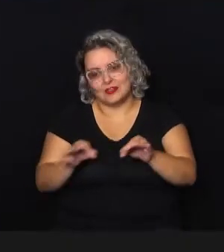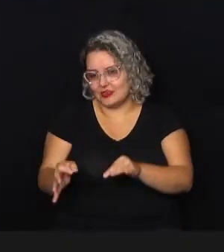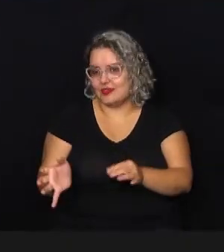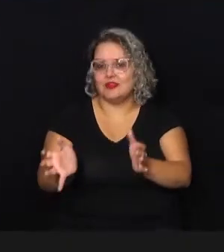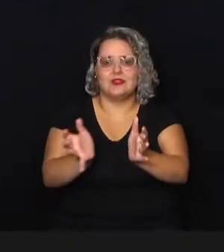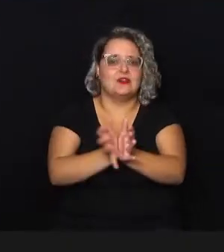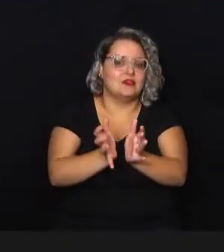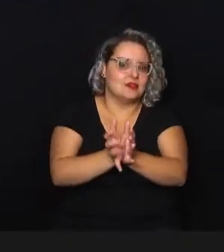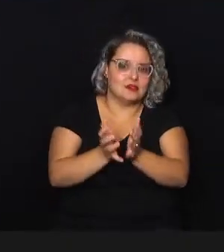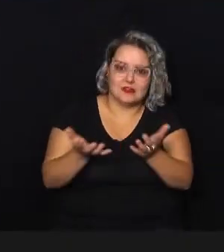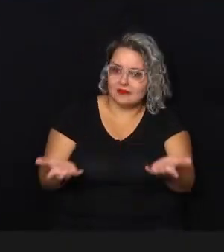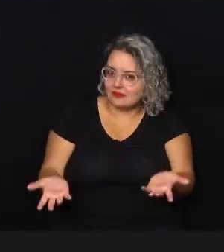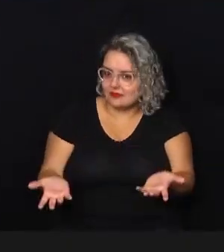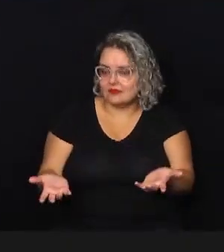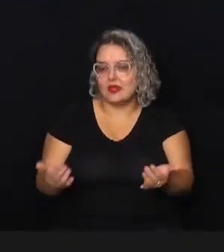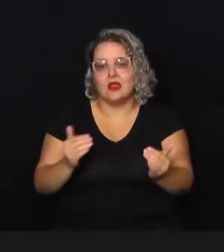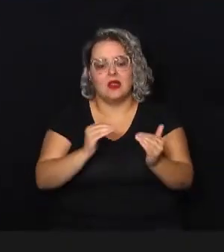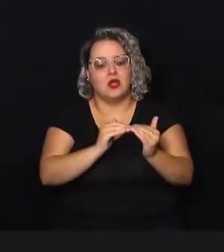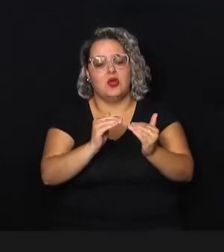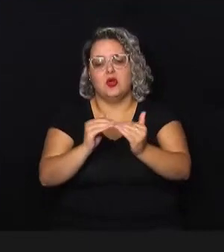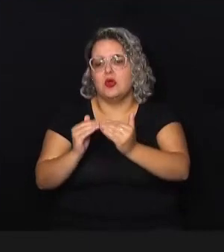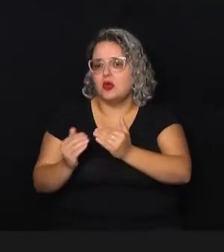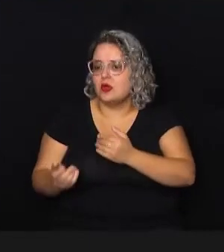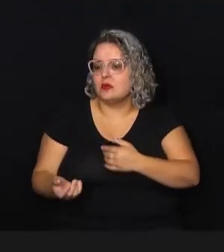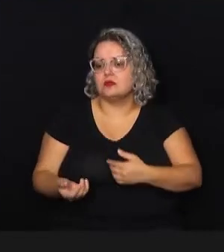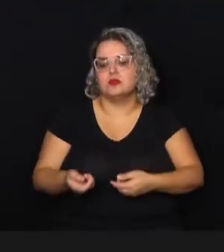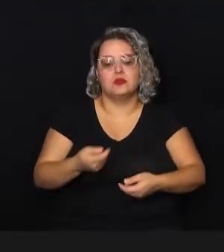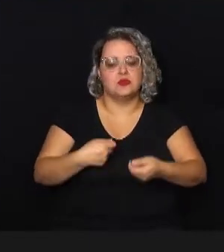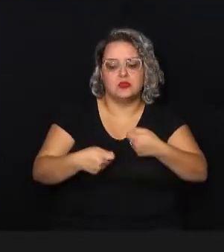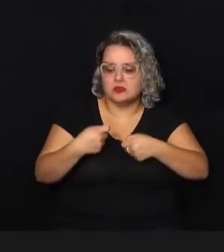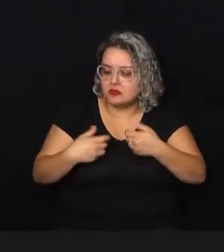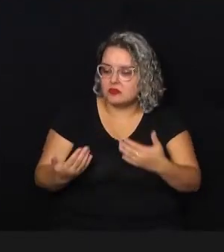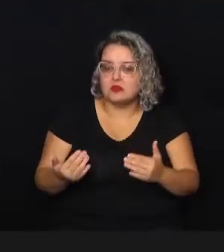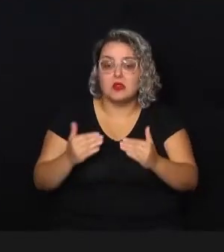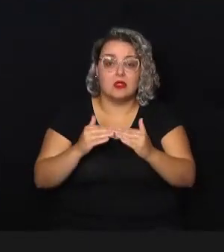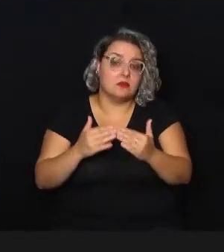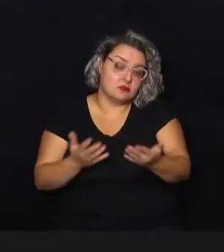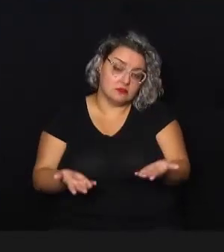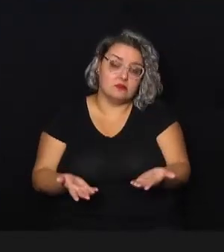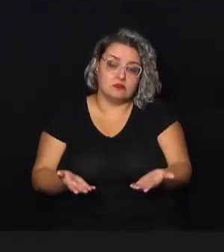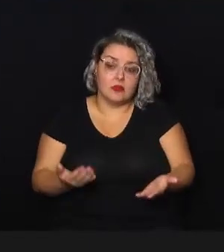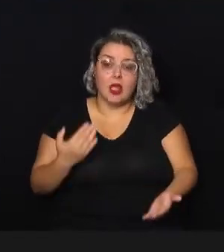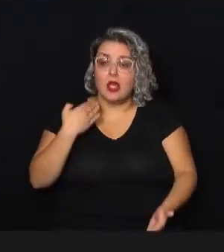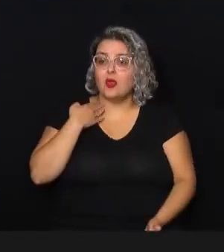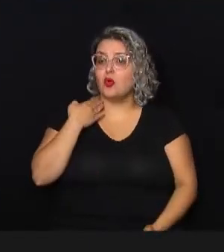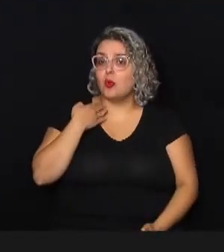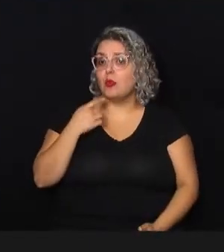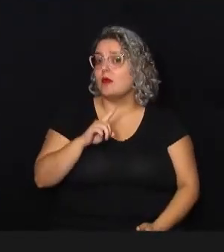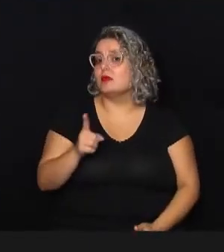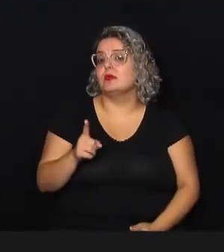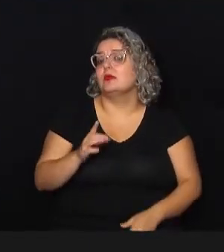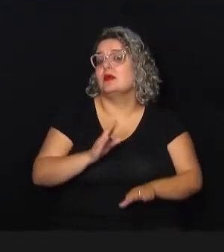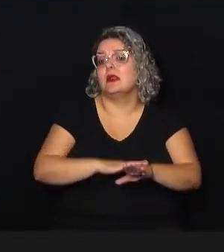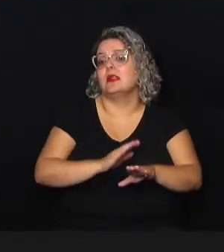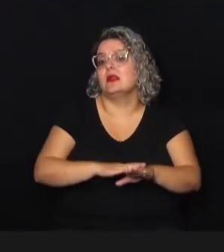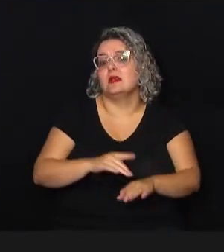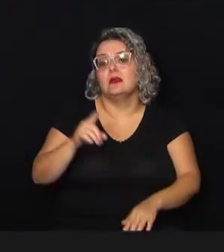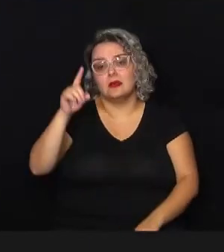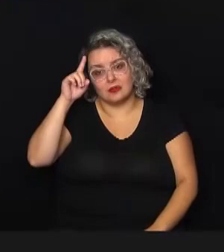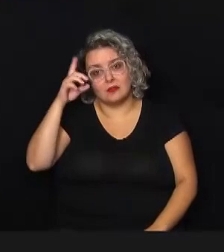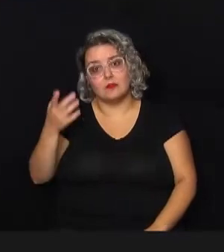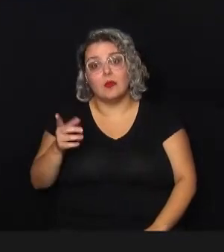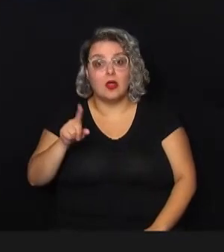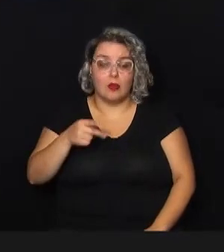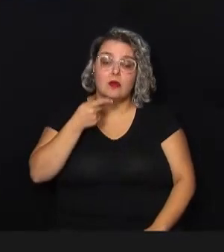categoria, de acordo, negociações coletivas, e que historicamente o banco ele não funciona nesses dias, né? É o que a gente acabou de